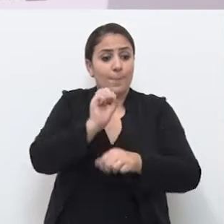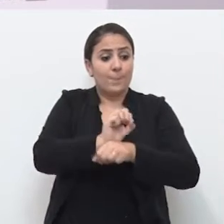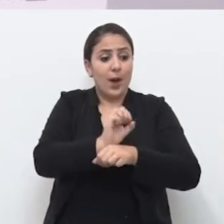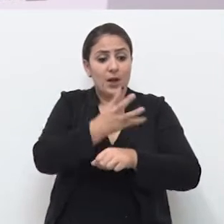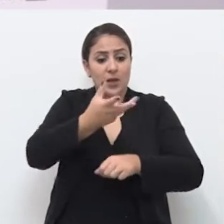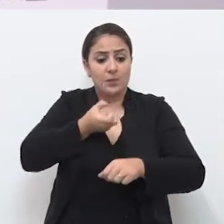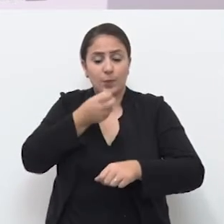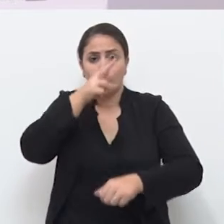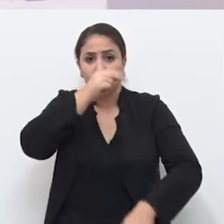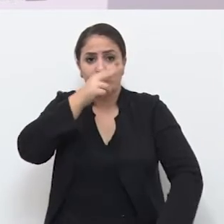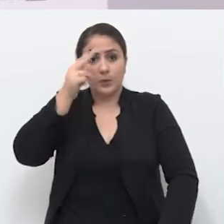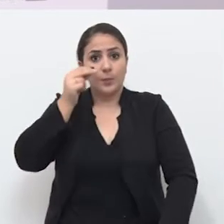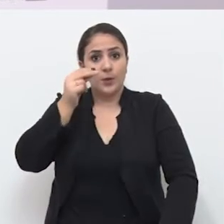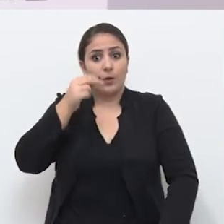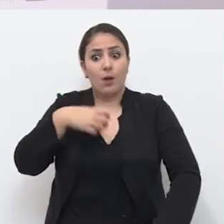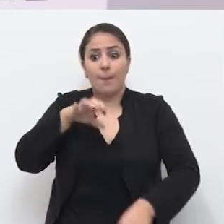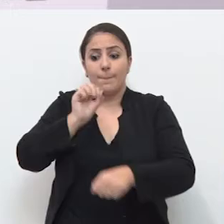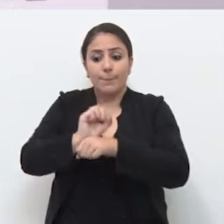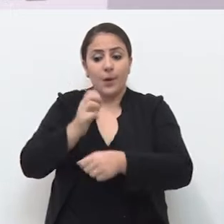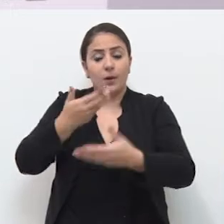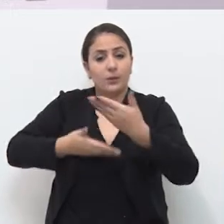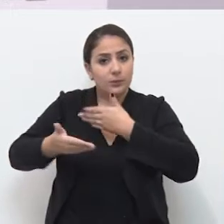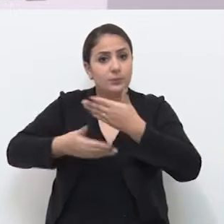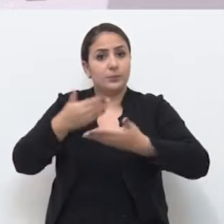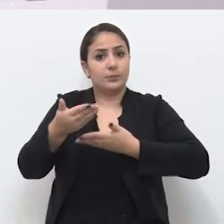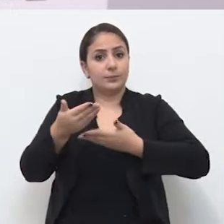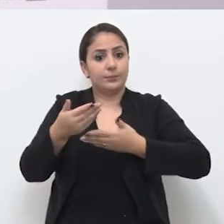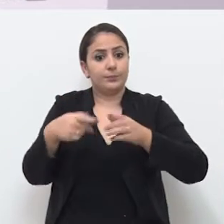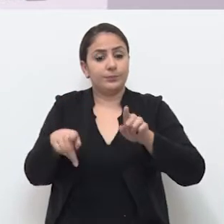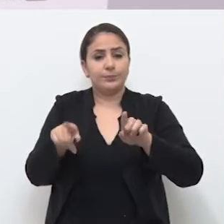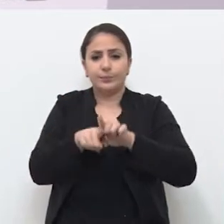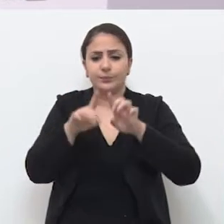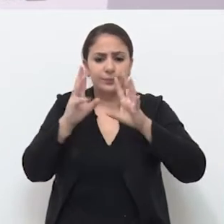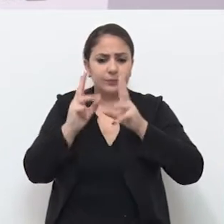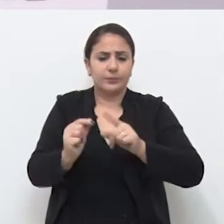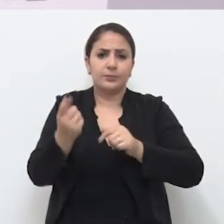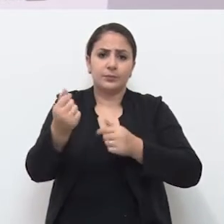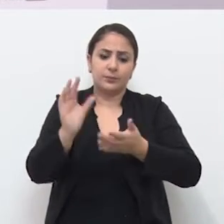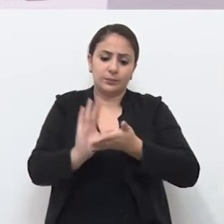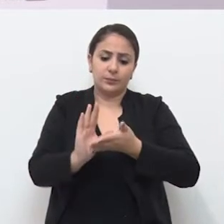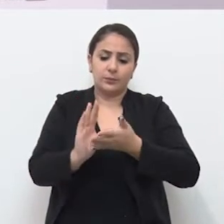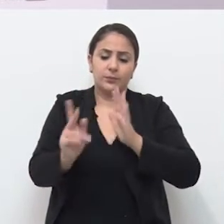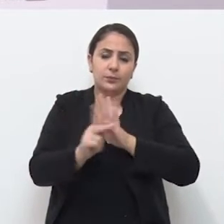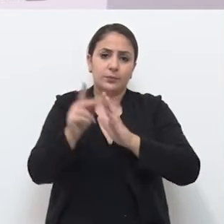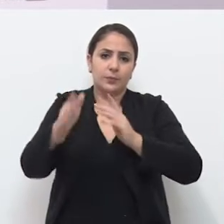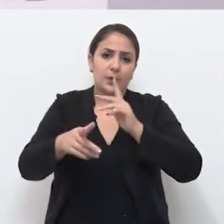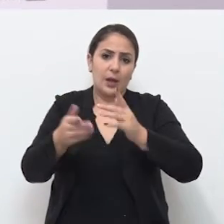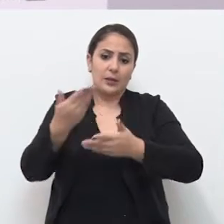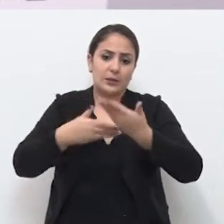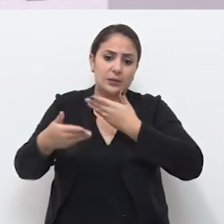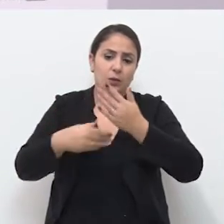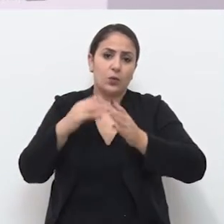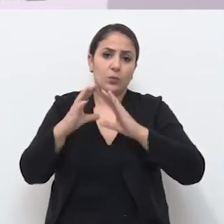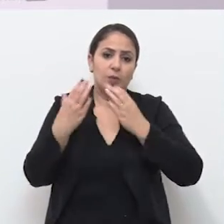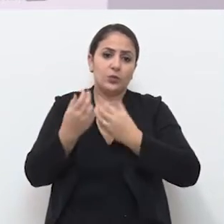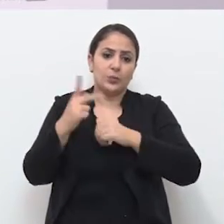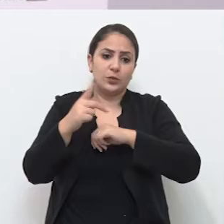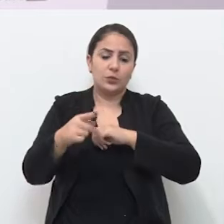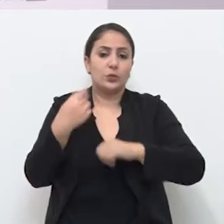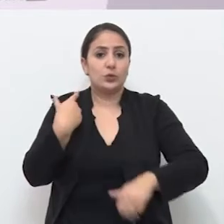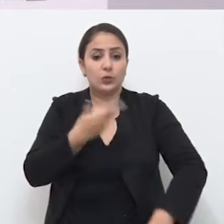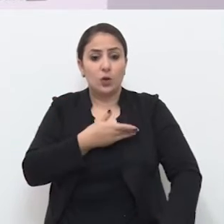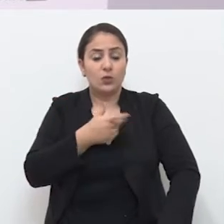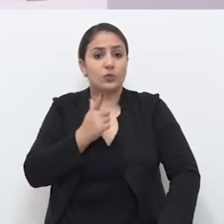deixa de vir para os municípios e deixa de atender naquilo que o recurso viria para atender a comunidade de Passo Fundo.